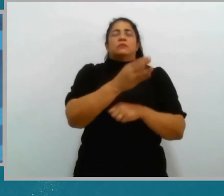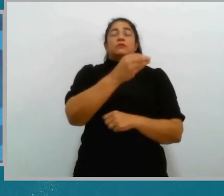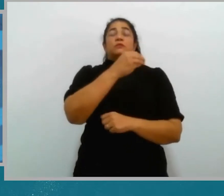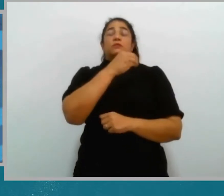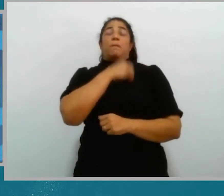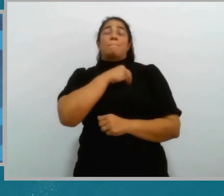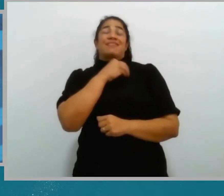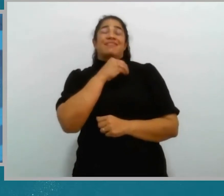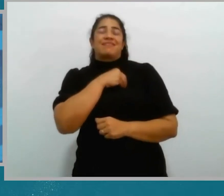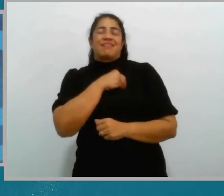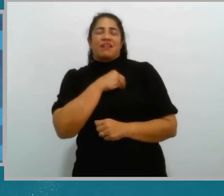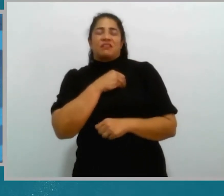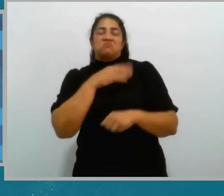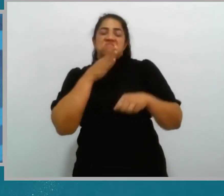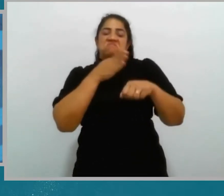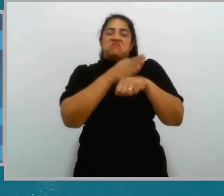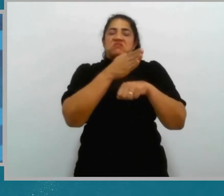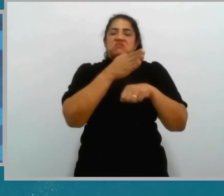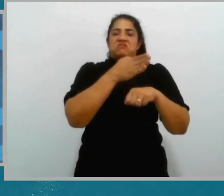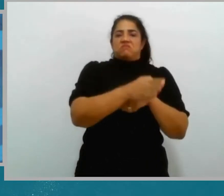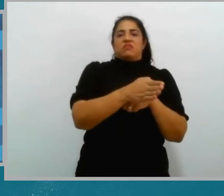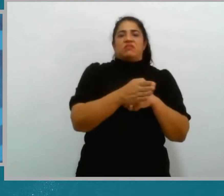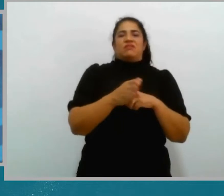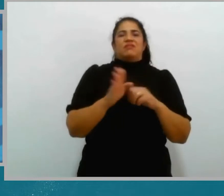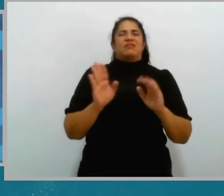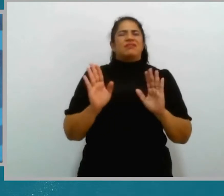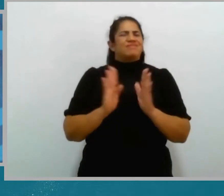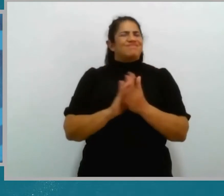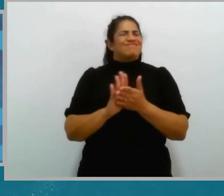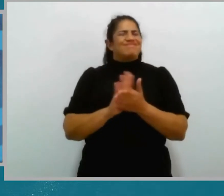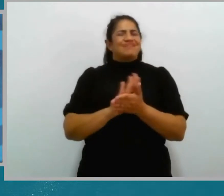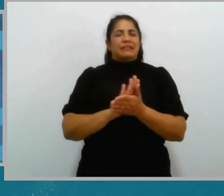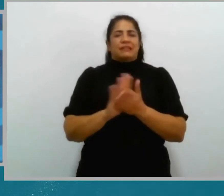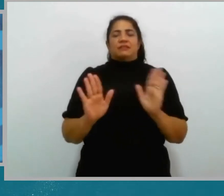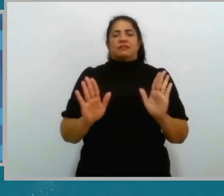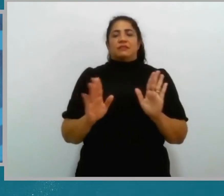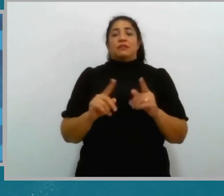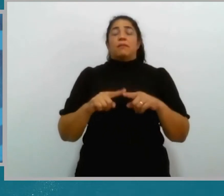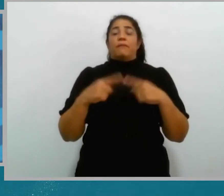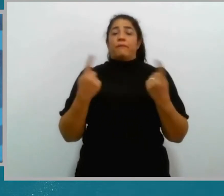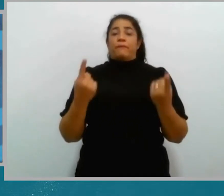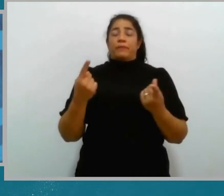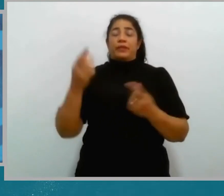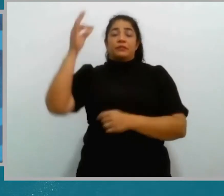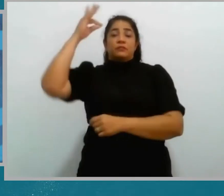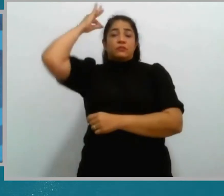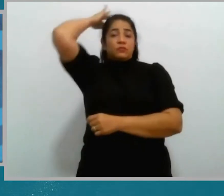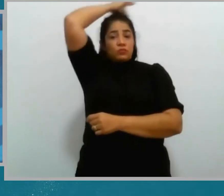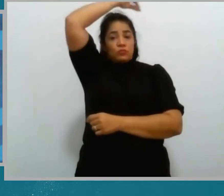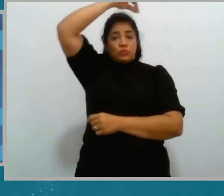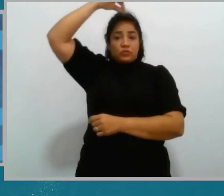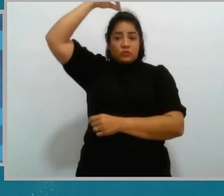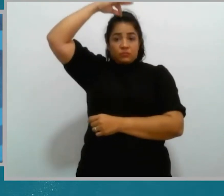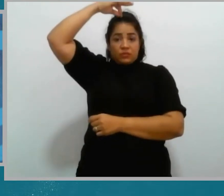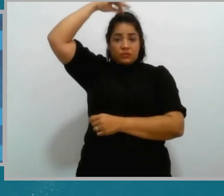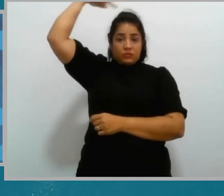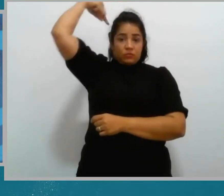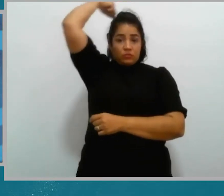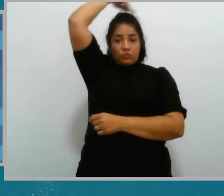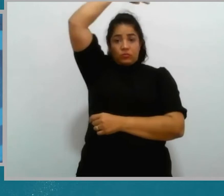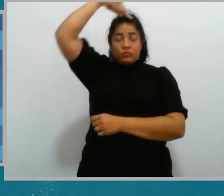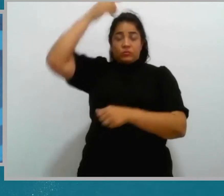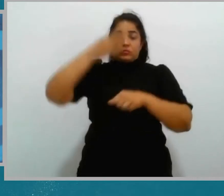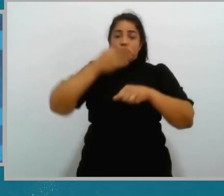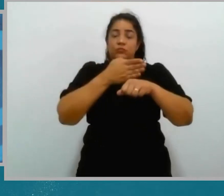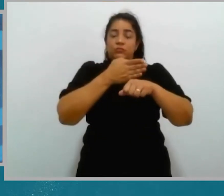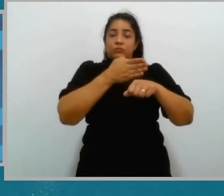nenhum. Ele veio do Espírito Santo, participou da carne por meio da Virgem